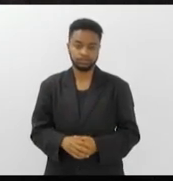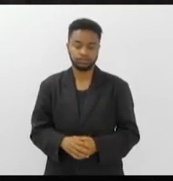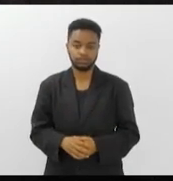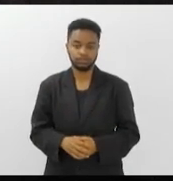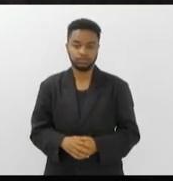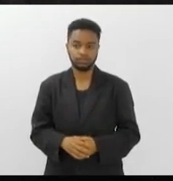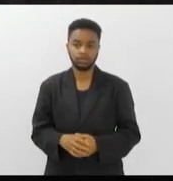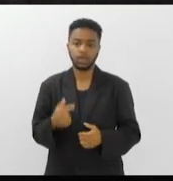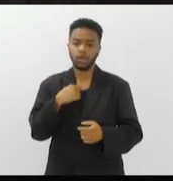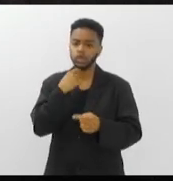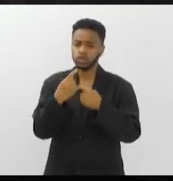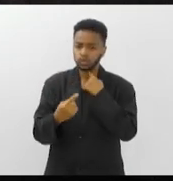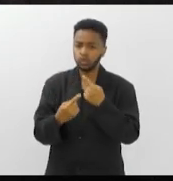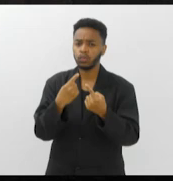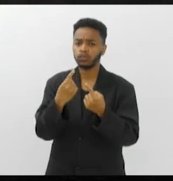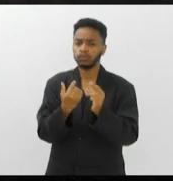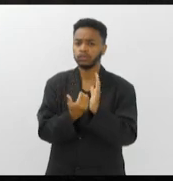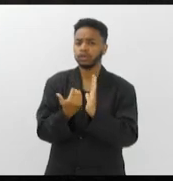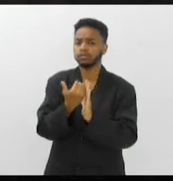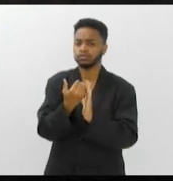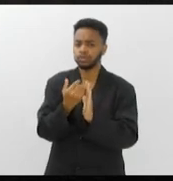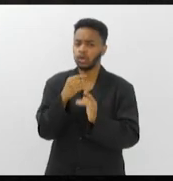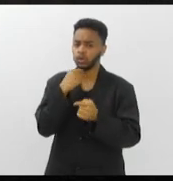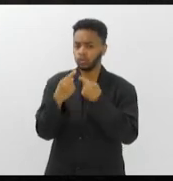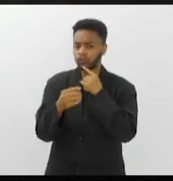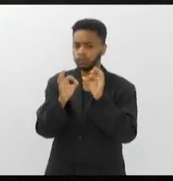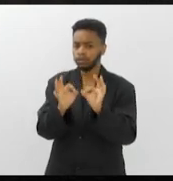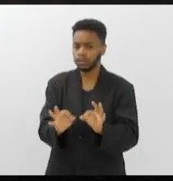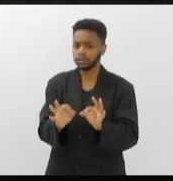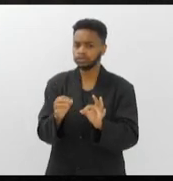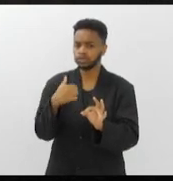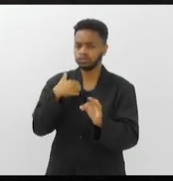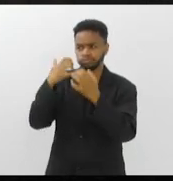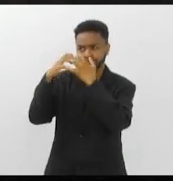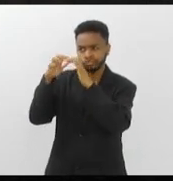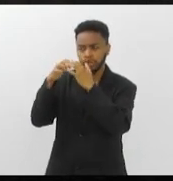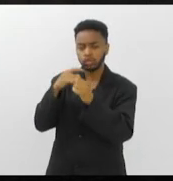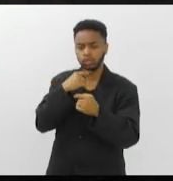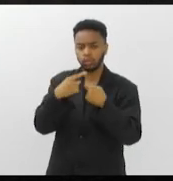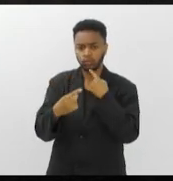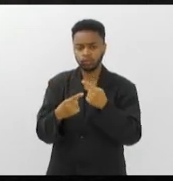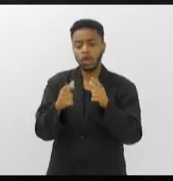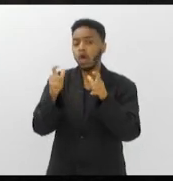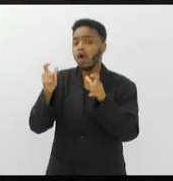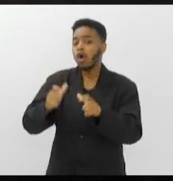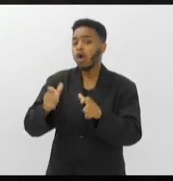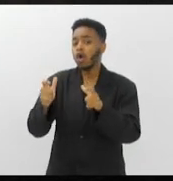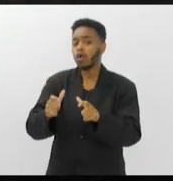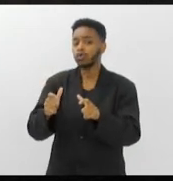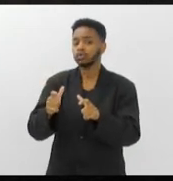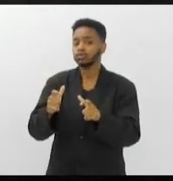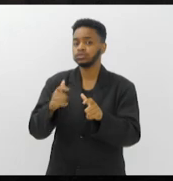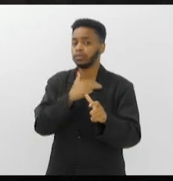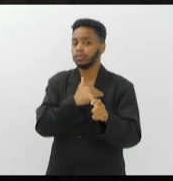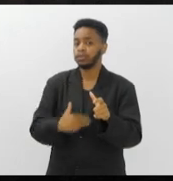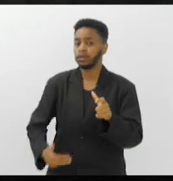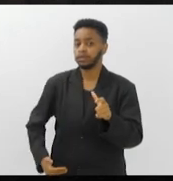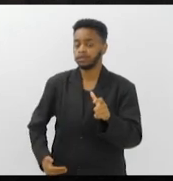Eu estou com uma dúvida muito grande, Val, na minha cabeça. Aonde que os ministros